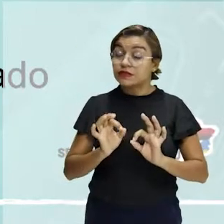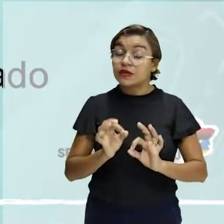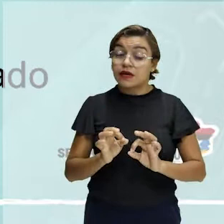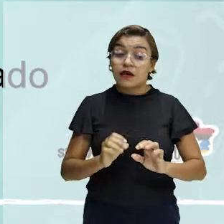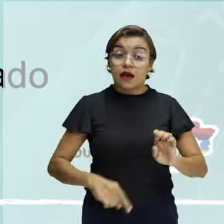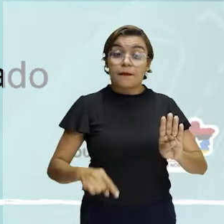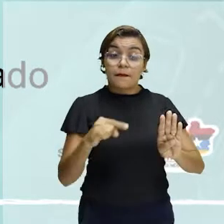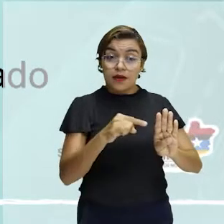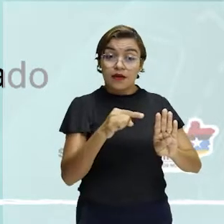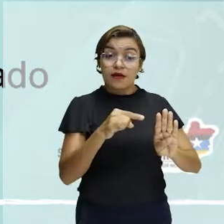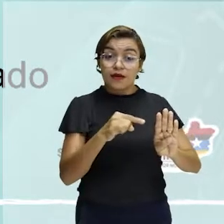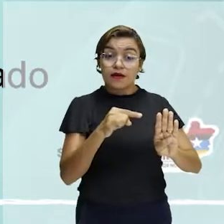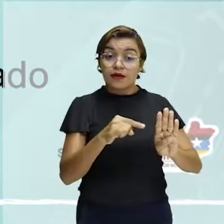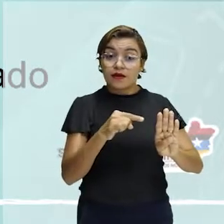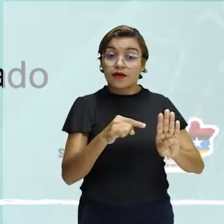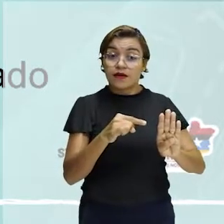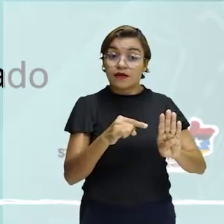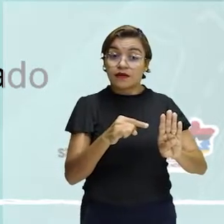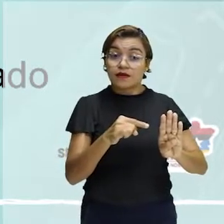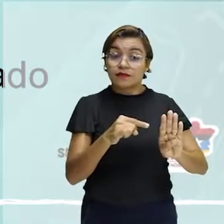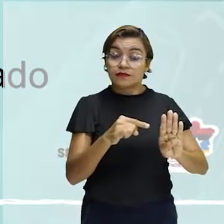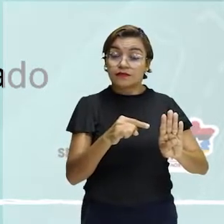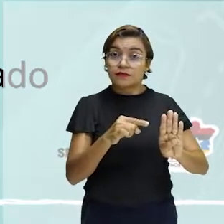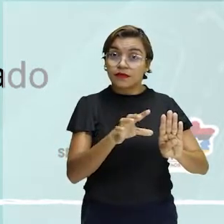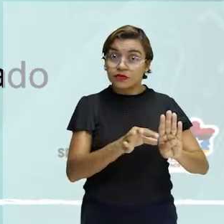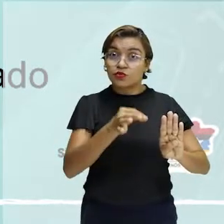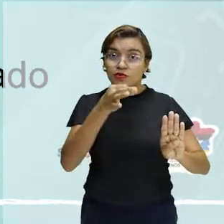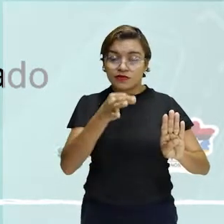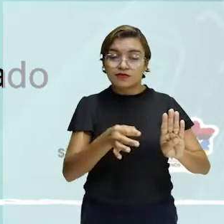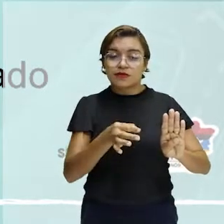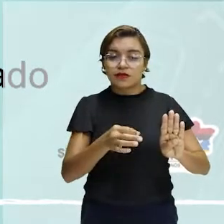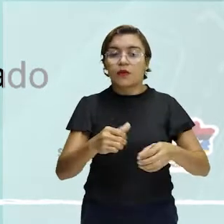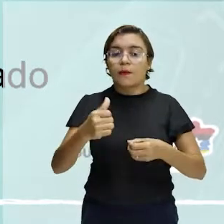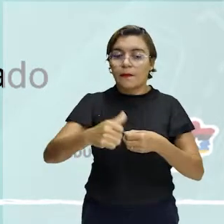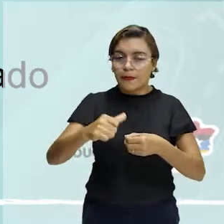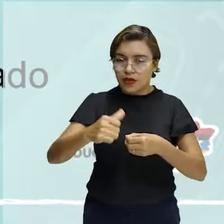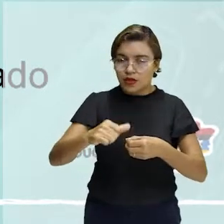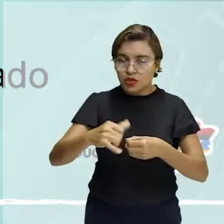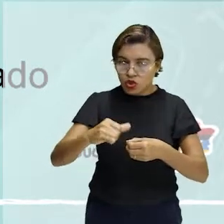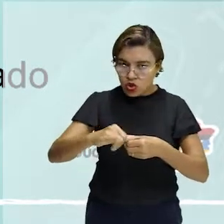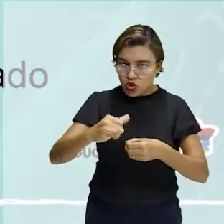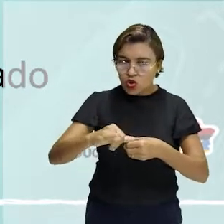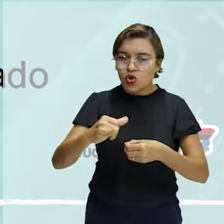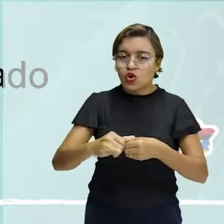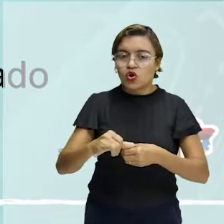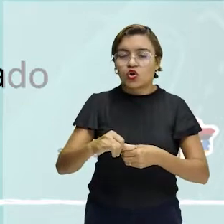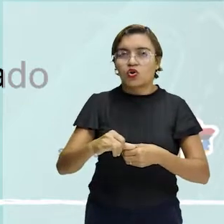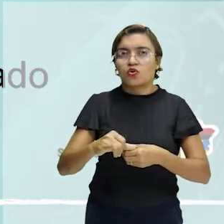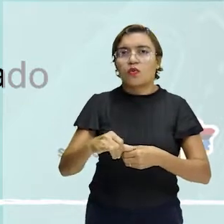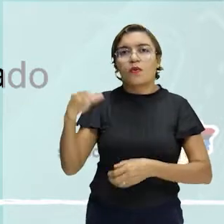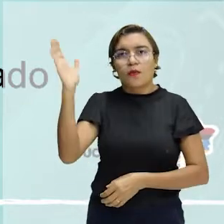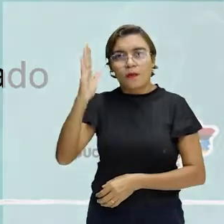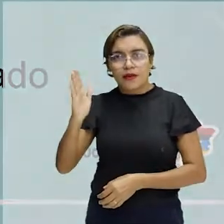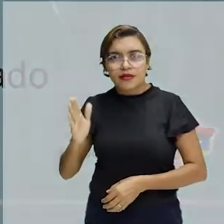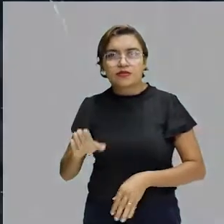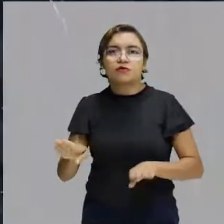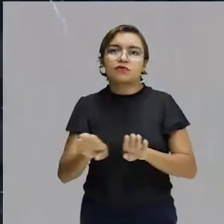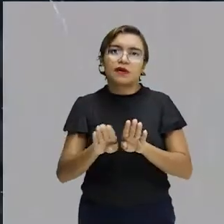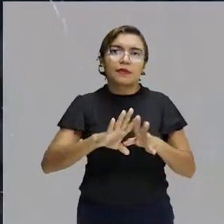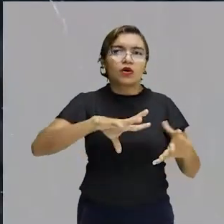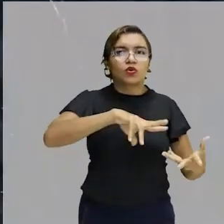galera? Esse aqui é o nosso gabarito, muita atenção. O petróleo, não apenas do Brasil, mas do mundo, é a principal,